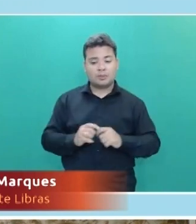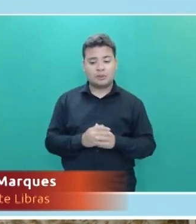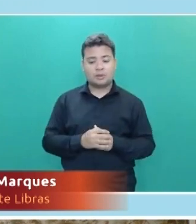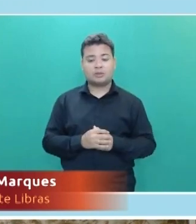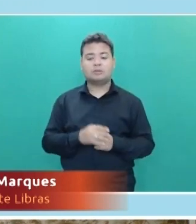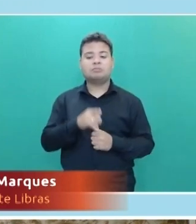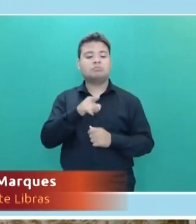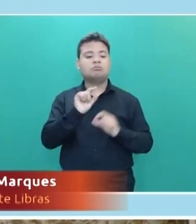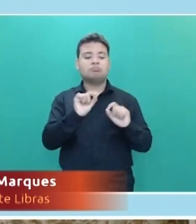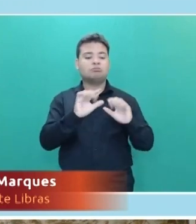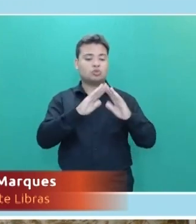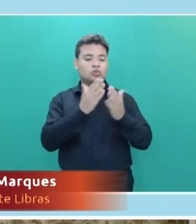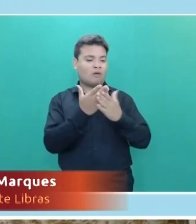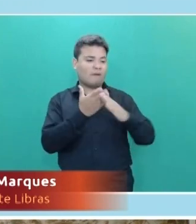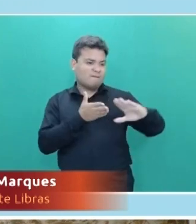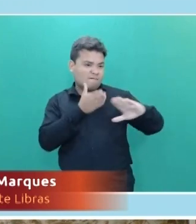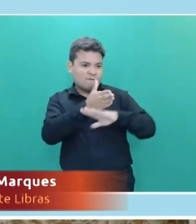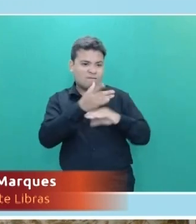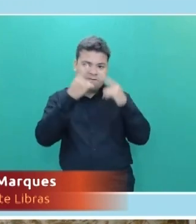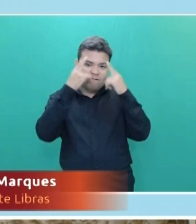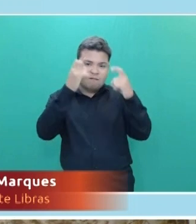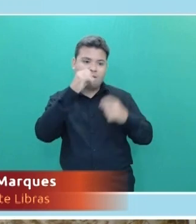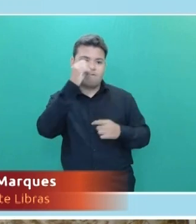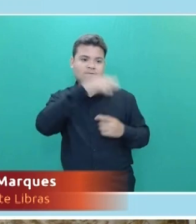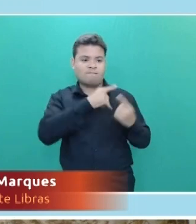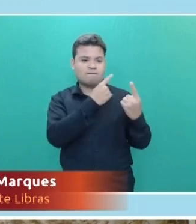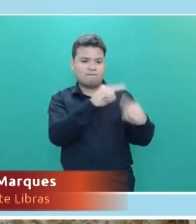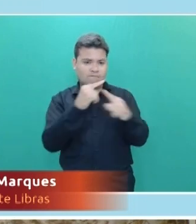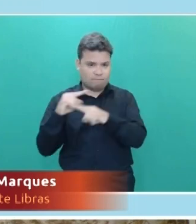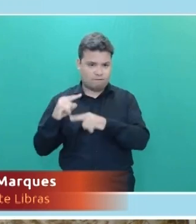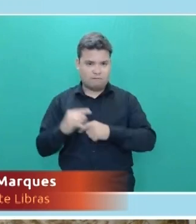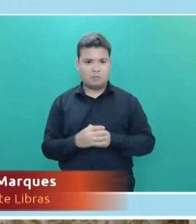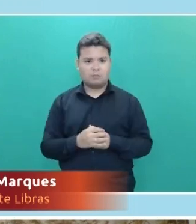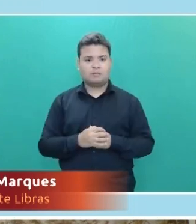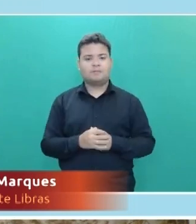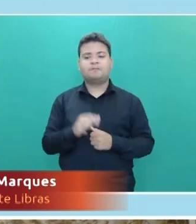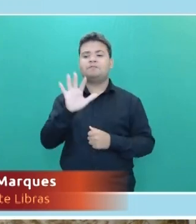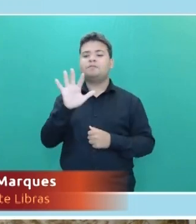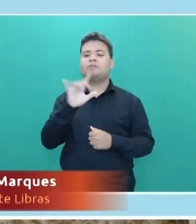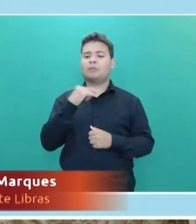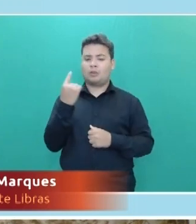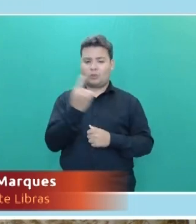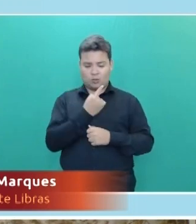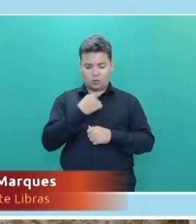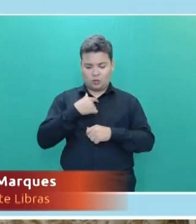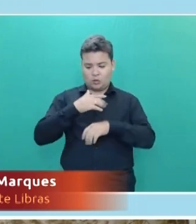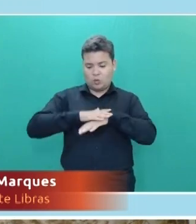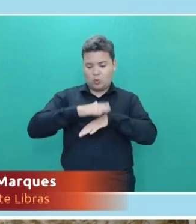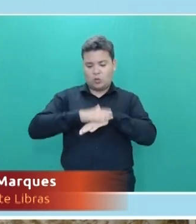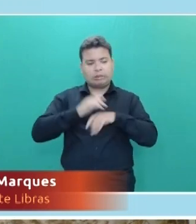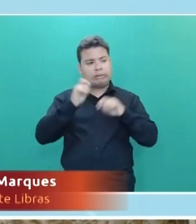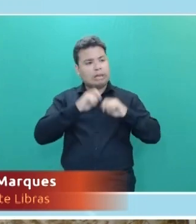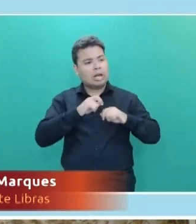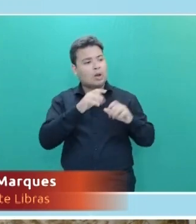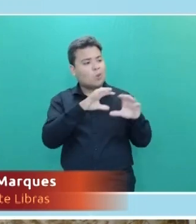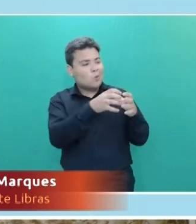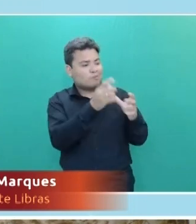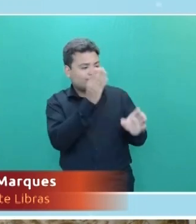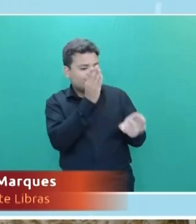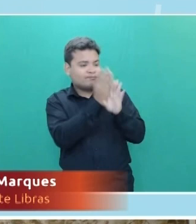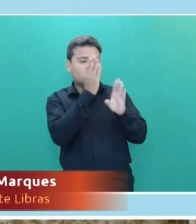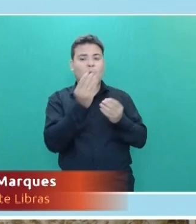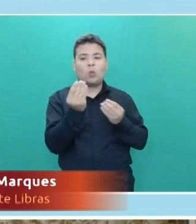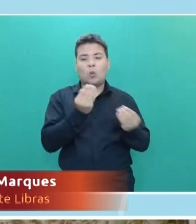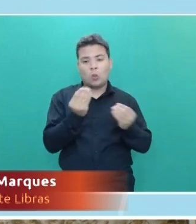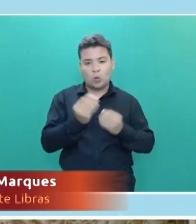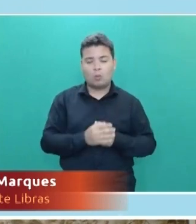ataques, né, diferentes. Como é que a gente pode tentar identificar esses grupos ou tentar, de alguma